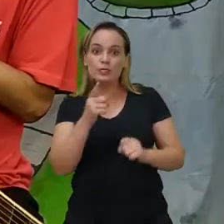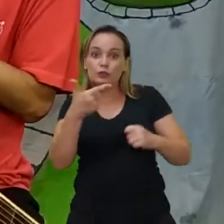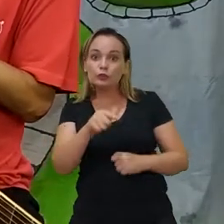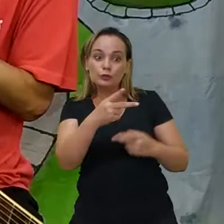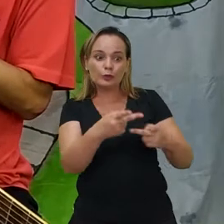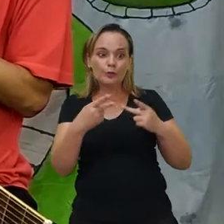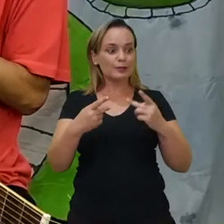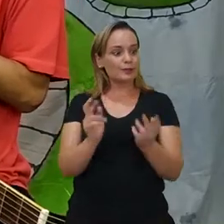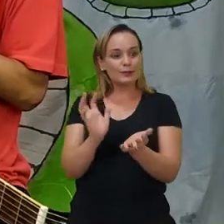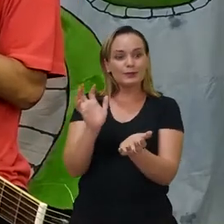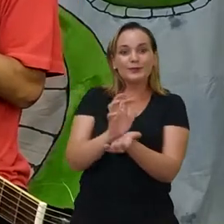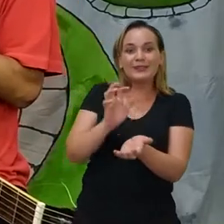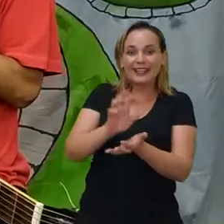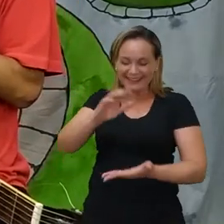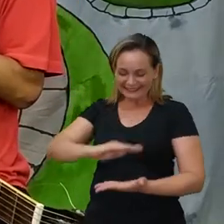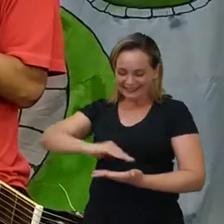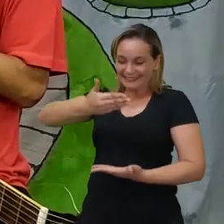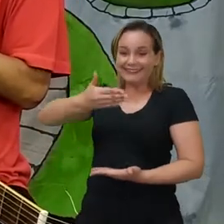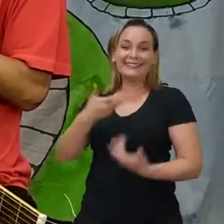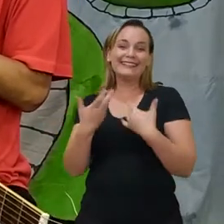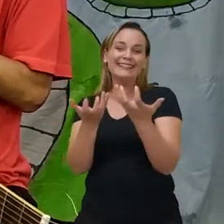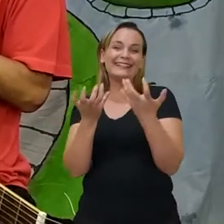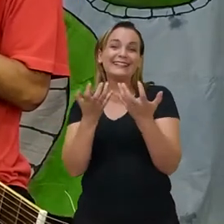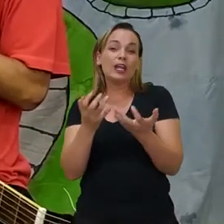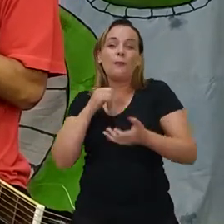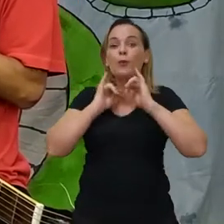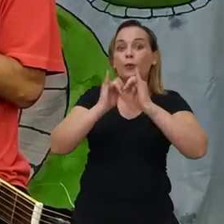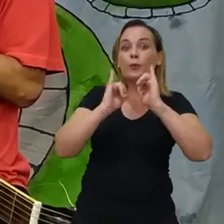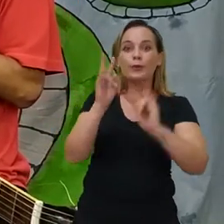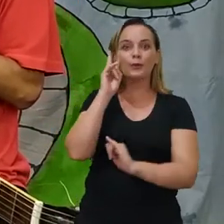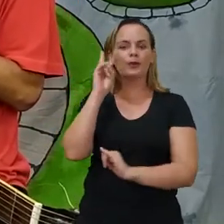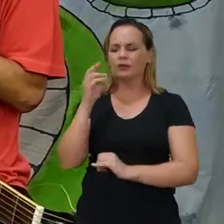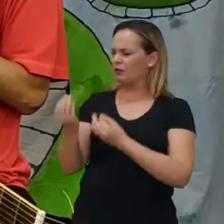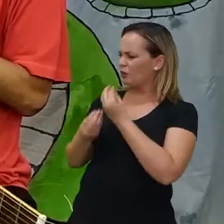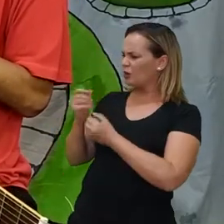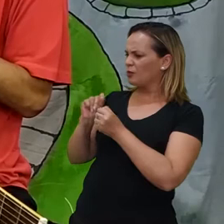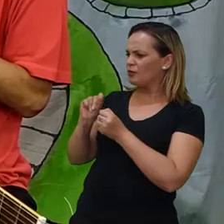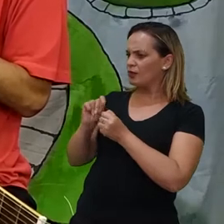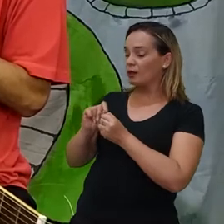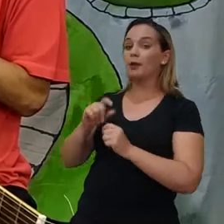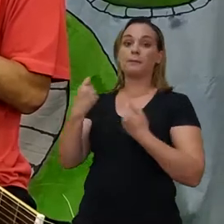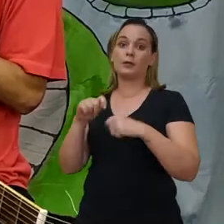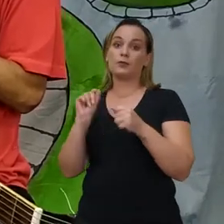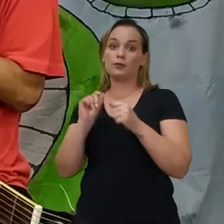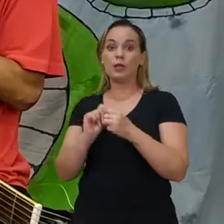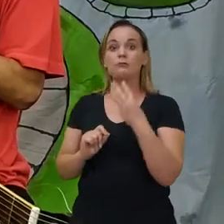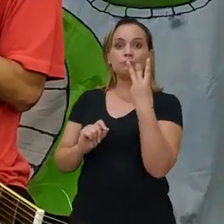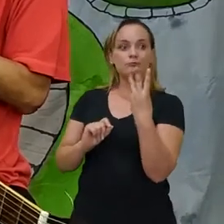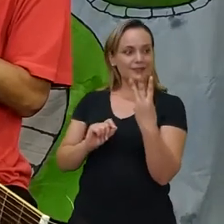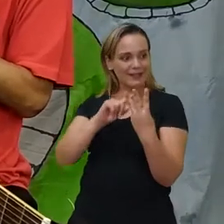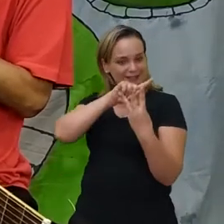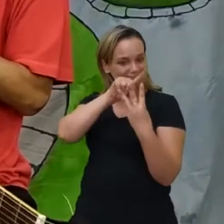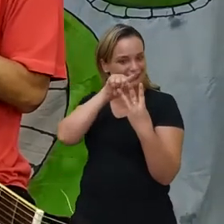quero muito escutar uma história. É mesmo? Uhum. E como que tem que fazer mesmo para fazer a história? Tem que fazer três coisas. Três pedidos, né?